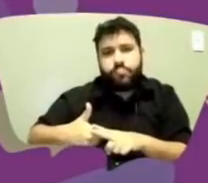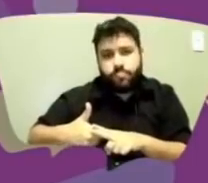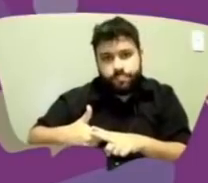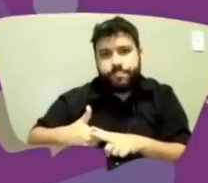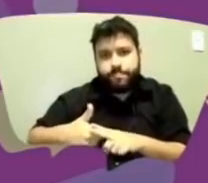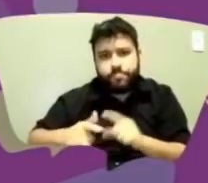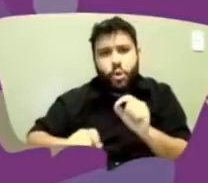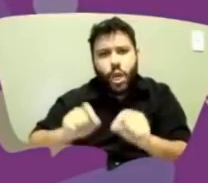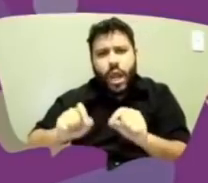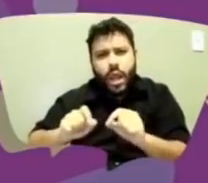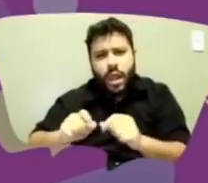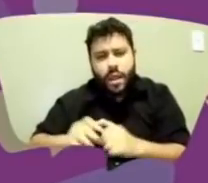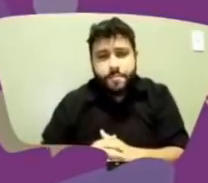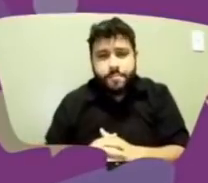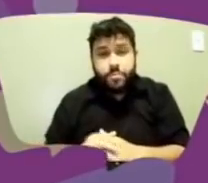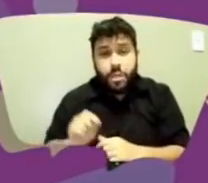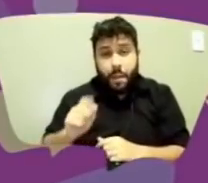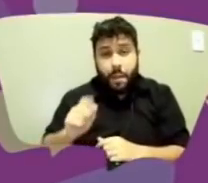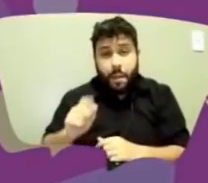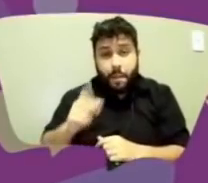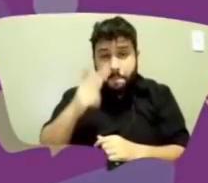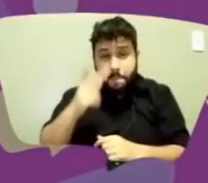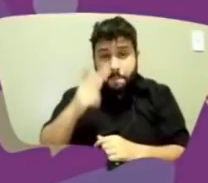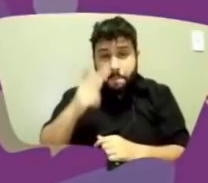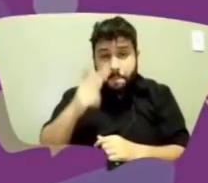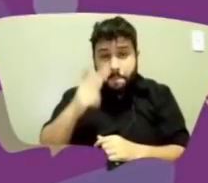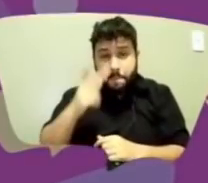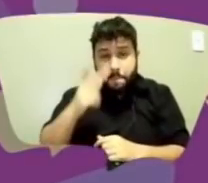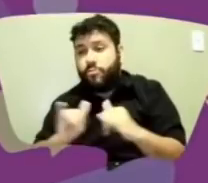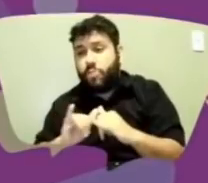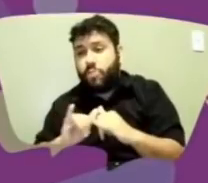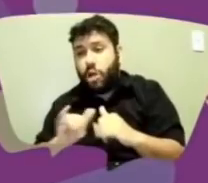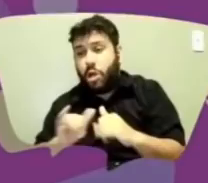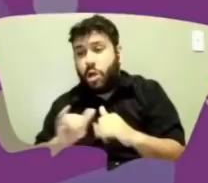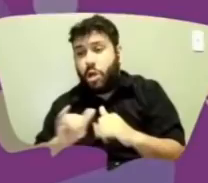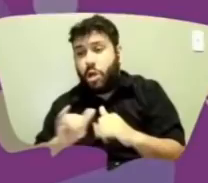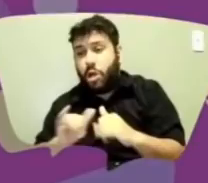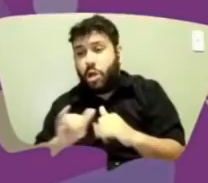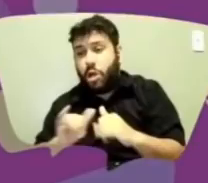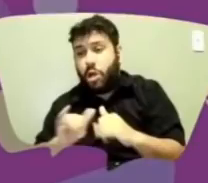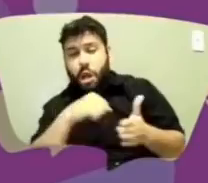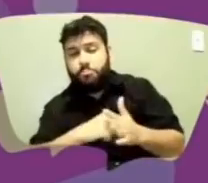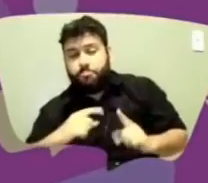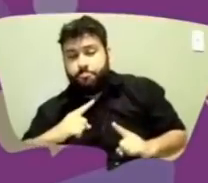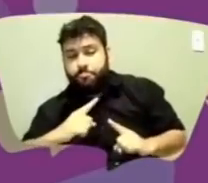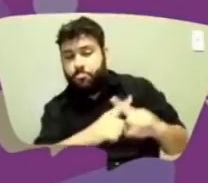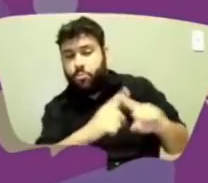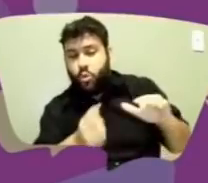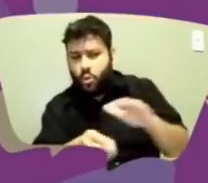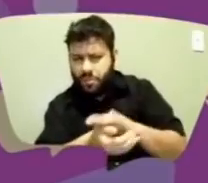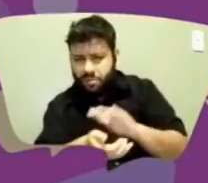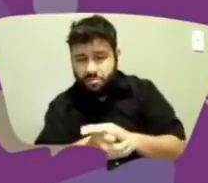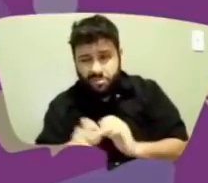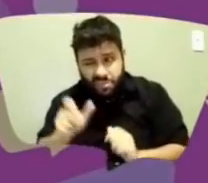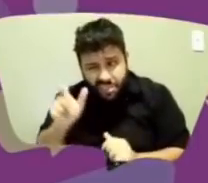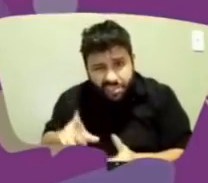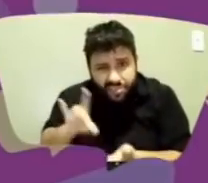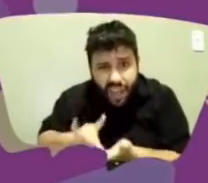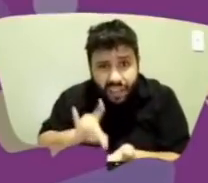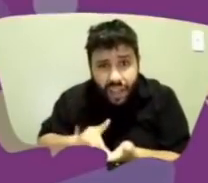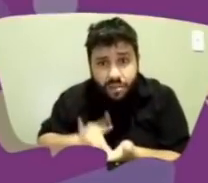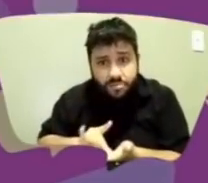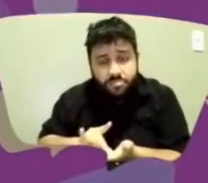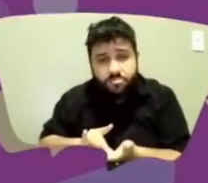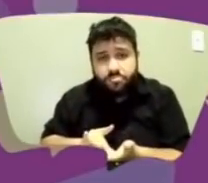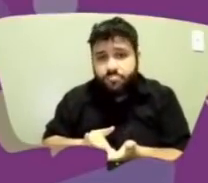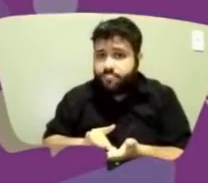ideia de que aqueles que dizem que estão combatendo a corrupção, de fato, estejam. O